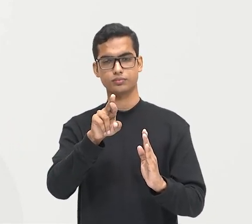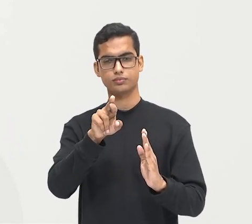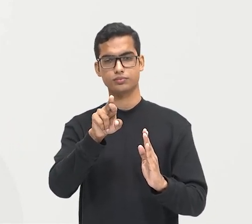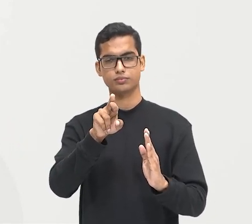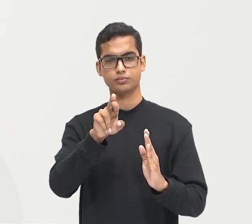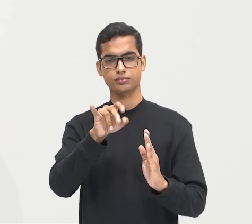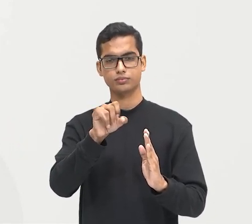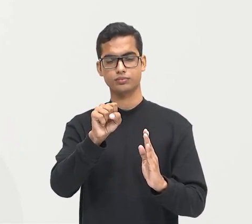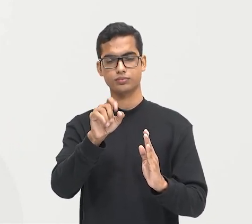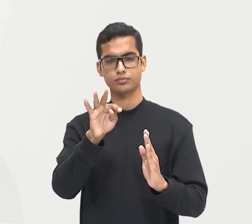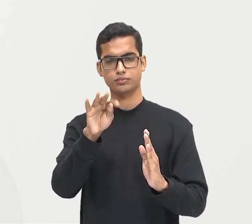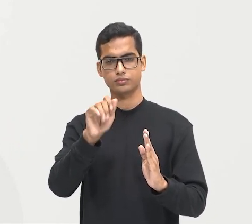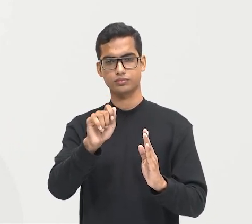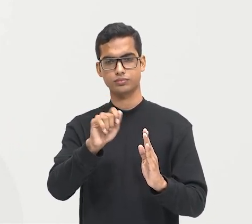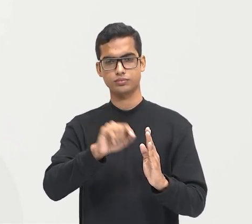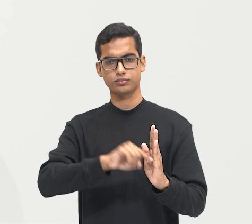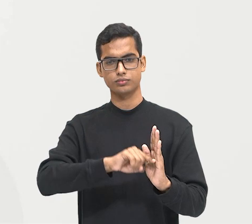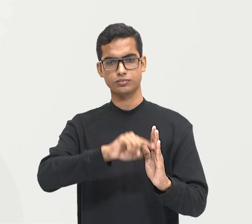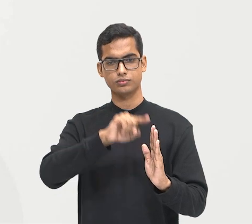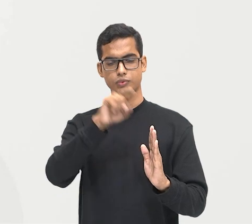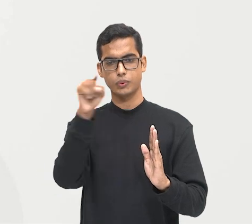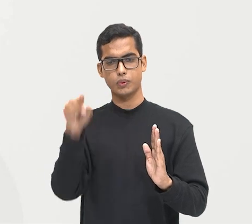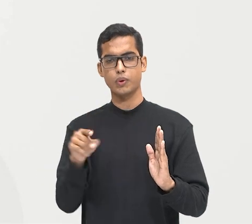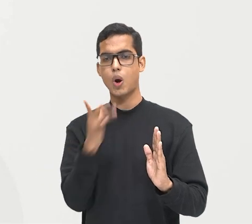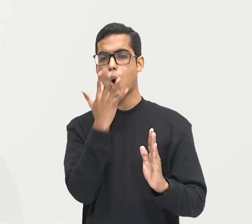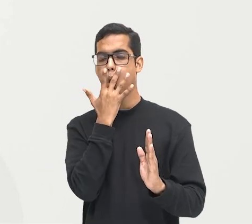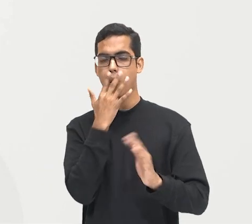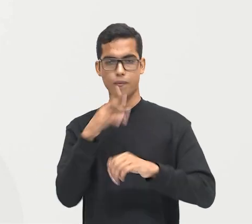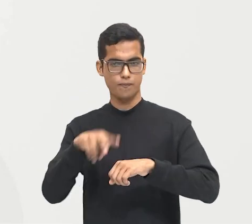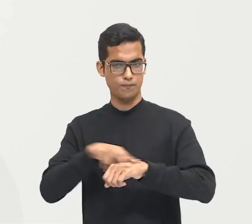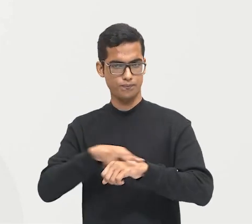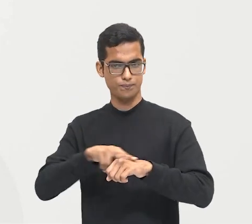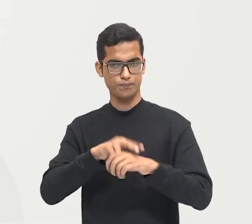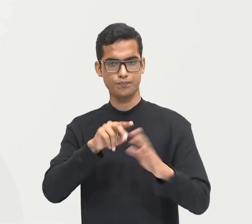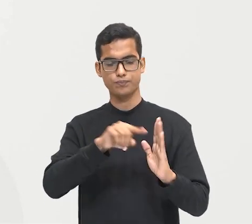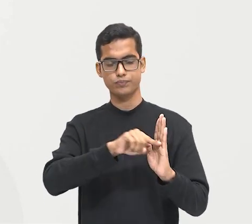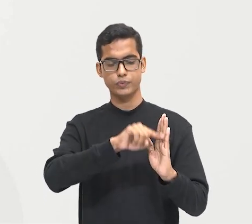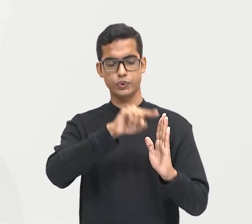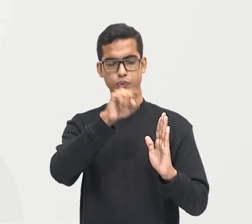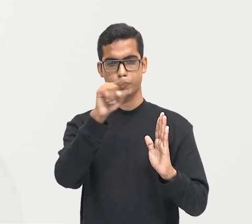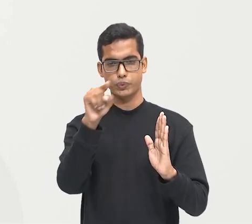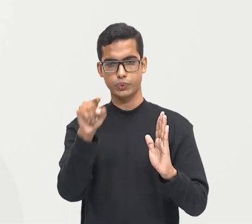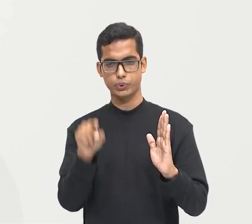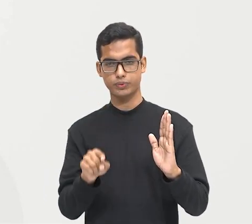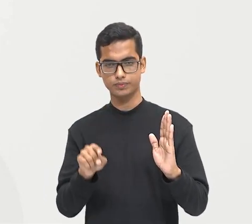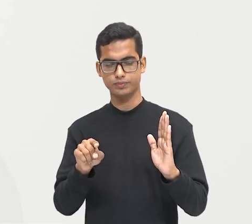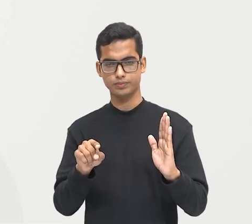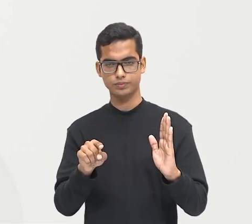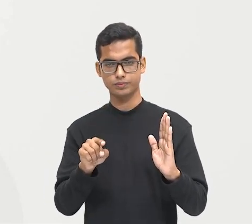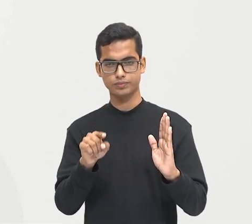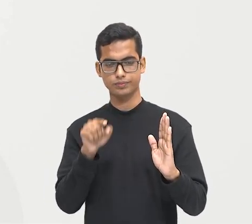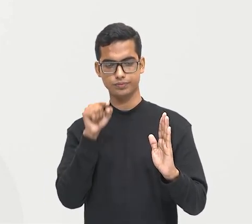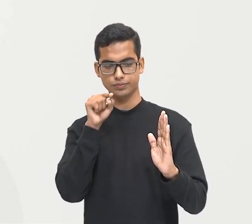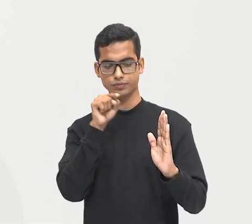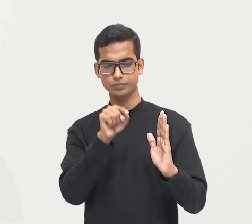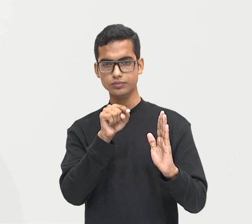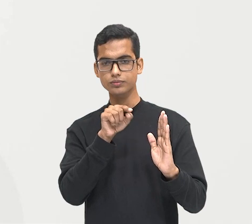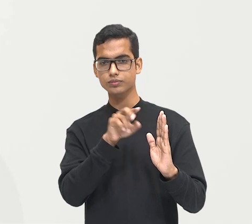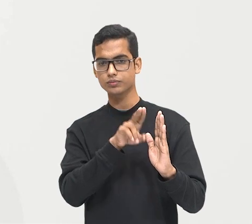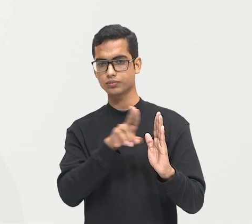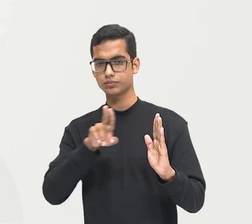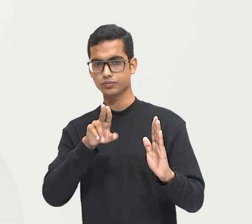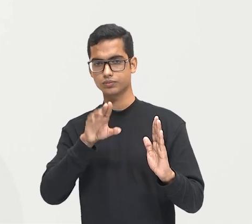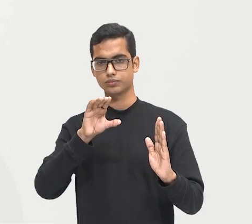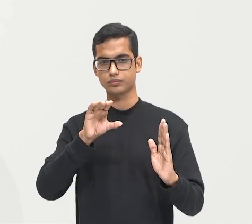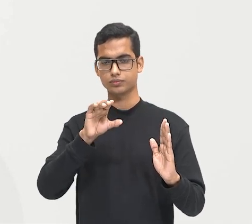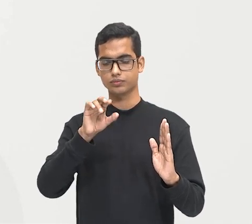Essa parte aqui, ó, que é essa mais alta ali, ó, essa amplitude maior que você está observando aí para cima, ela vai receber o